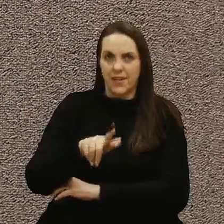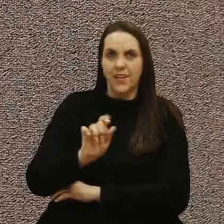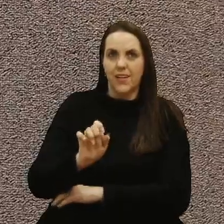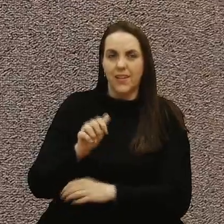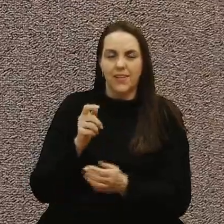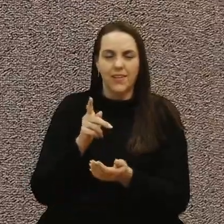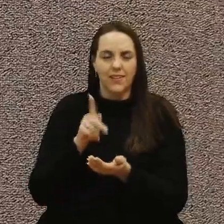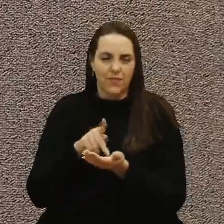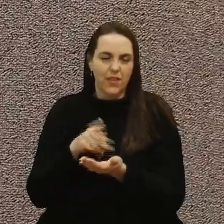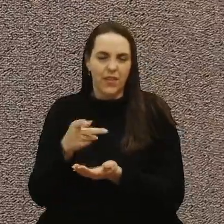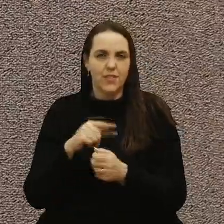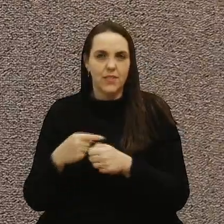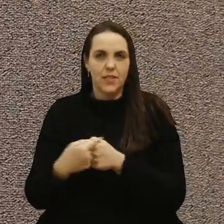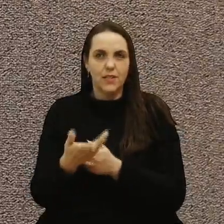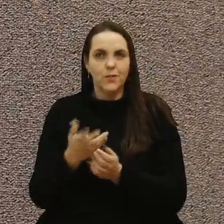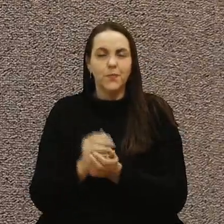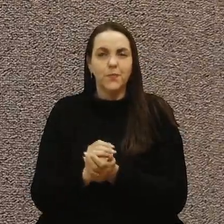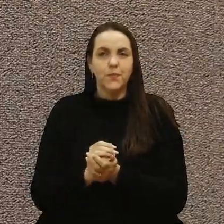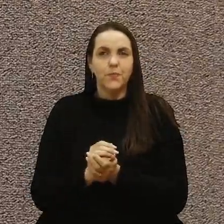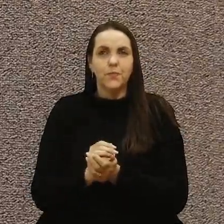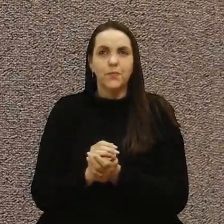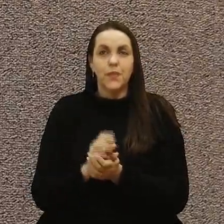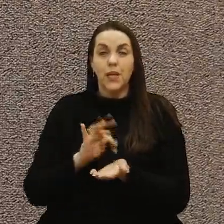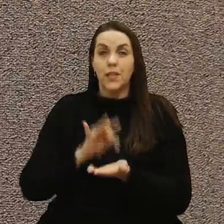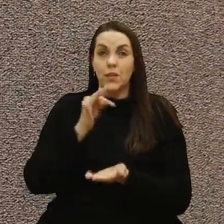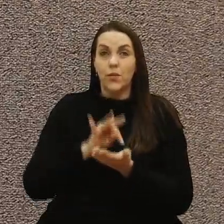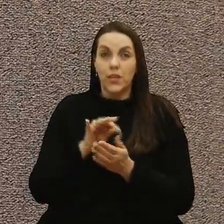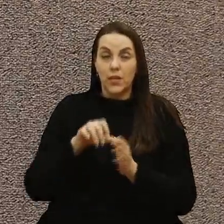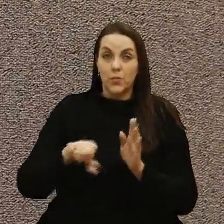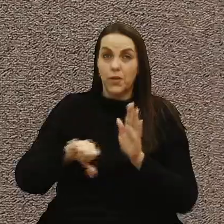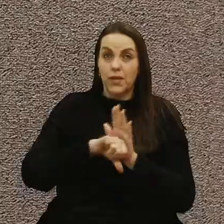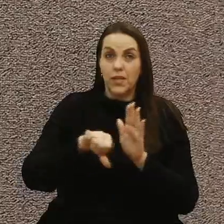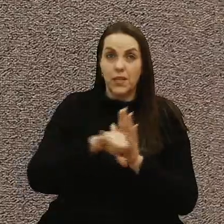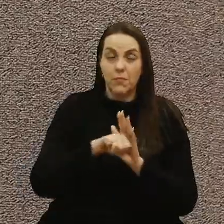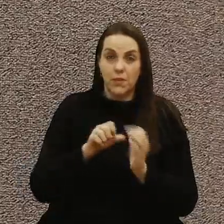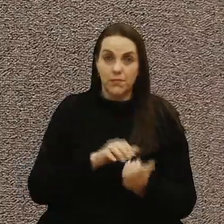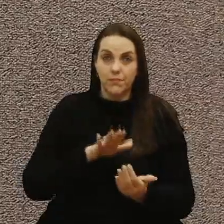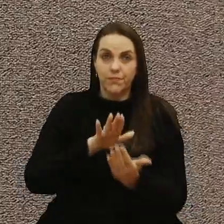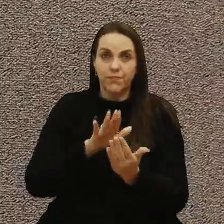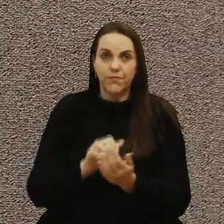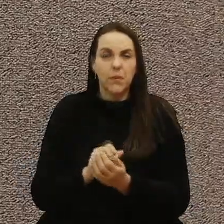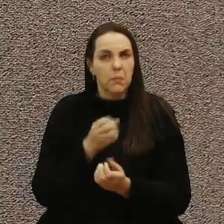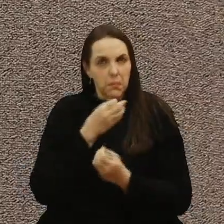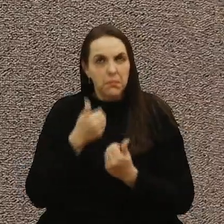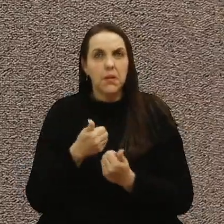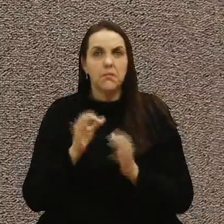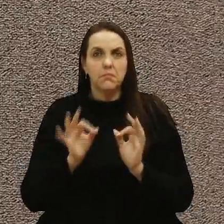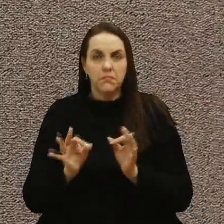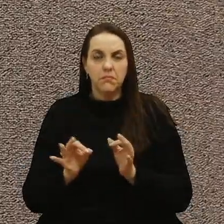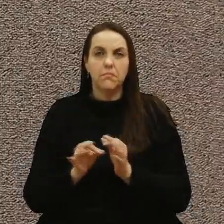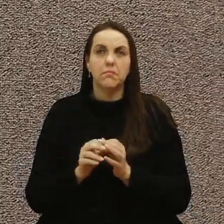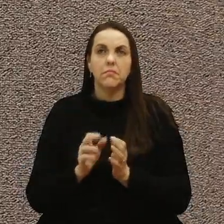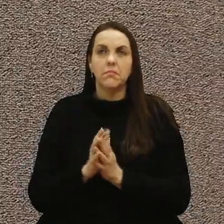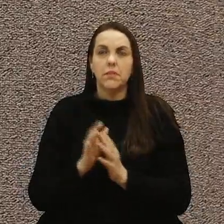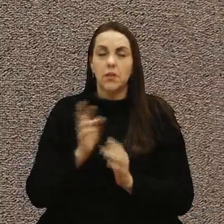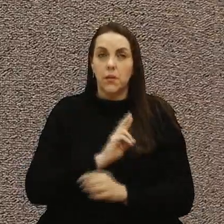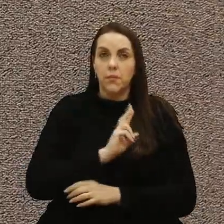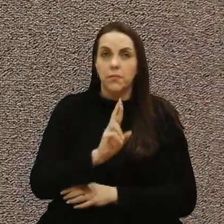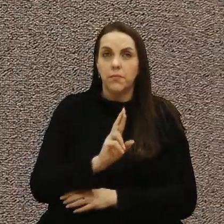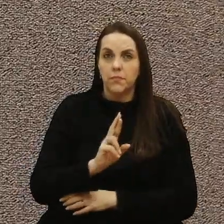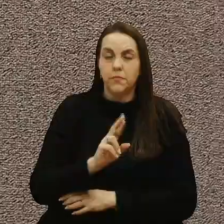economia do crime. Isso o capitão Derrite vem fazendo muito bem, junto com o promotor